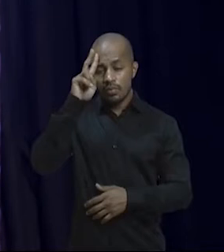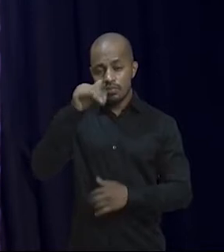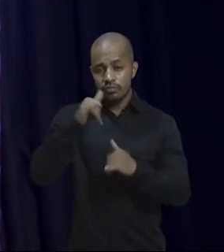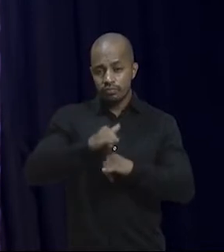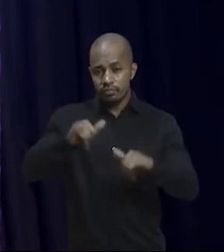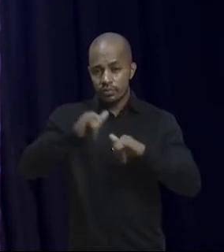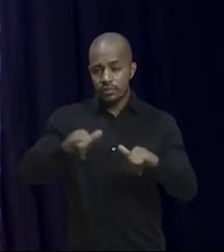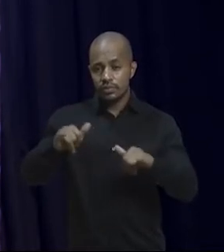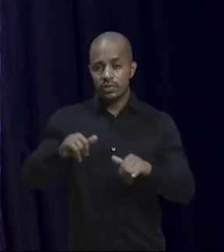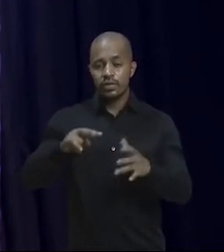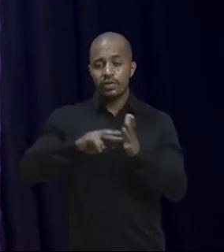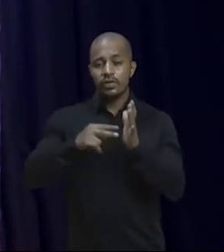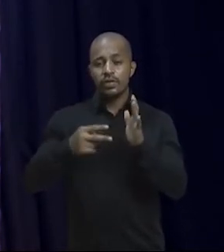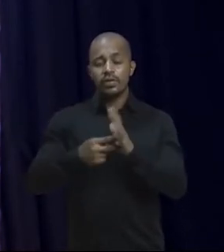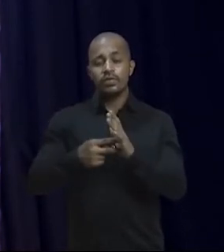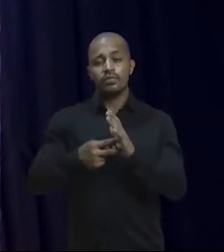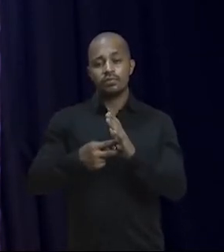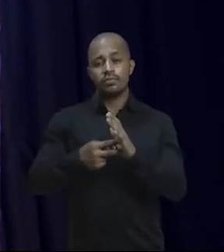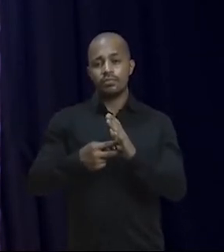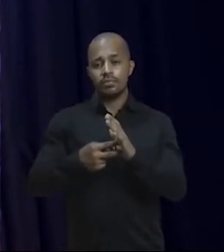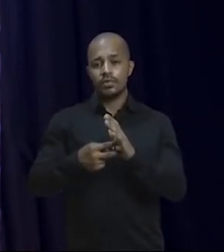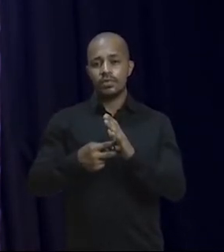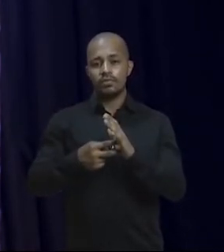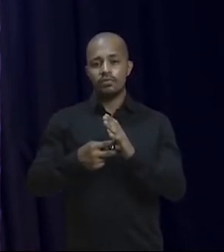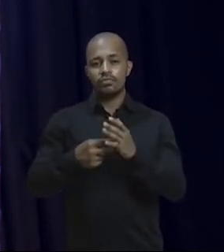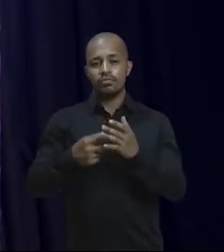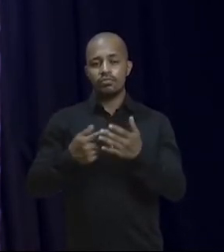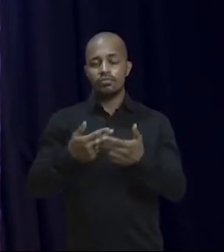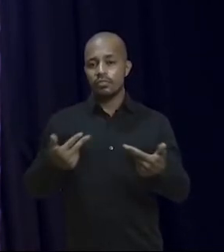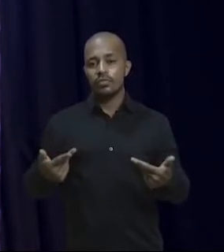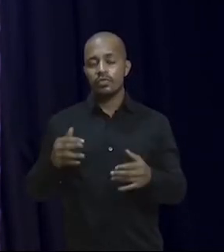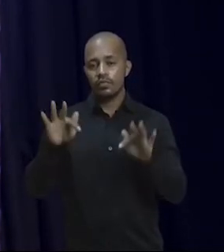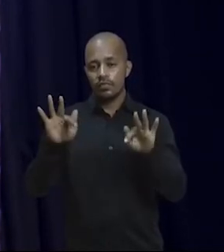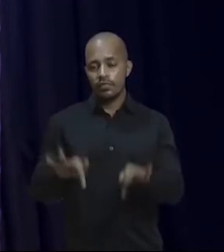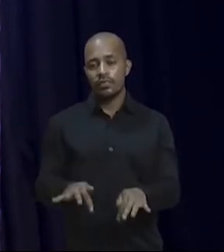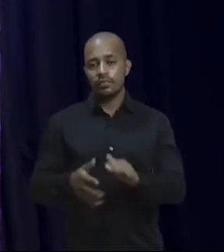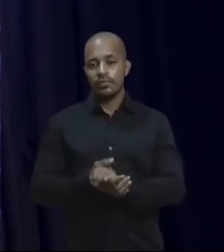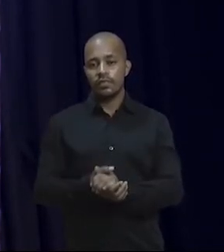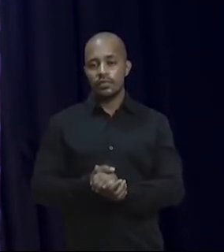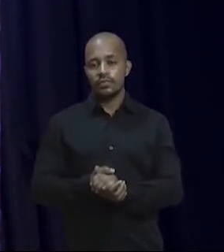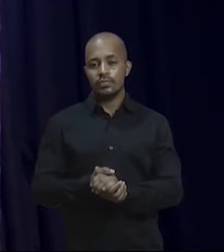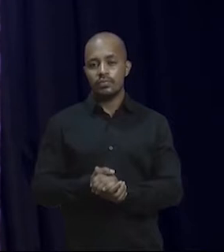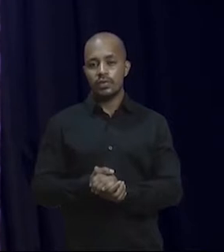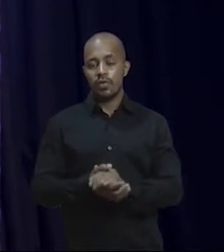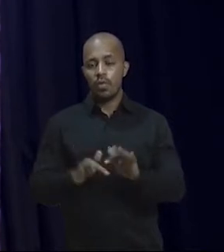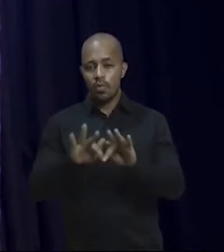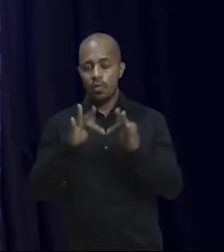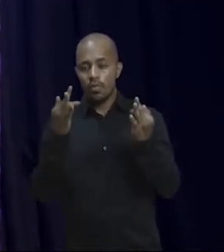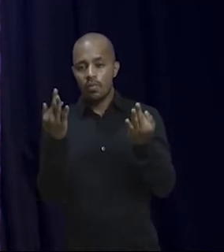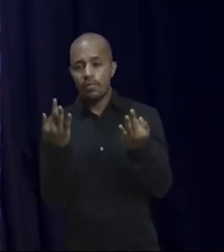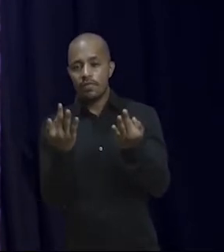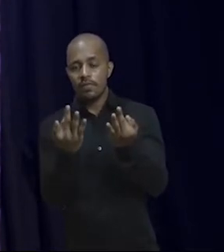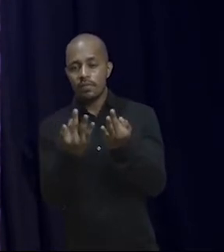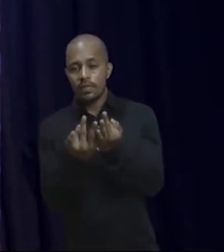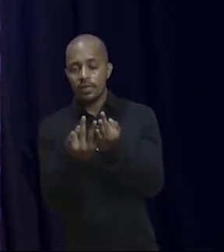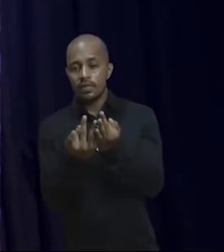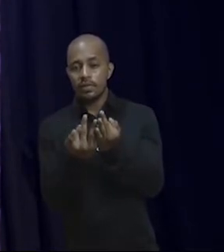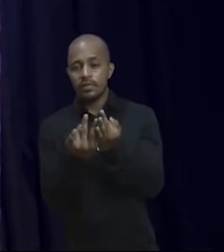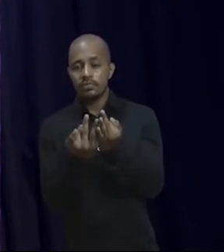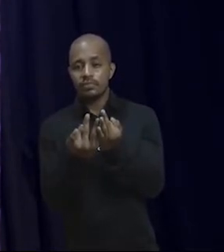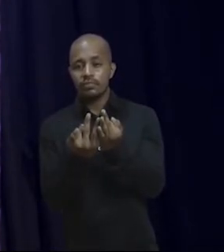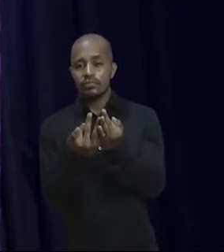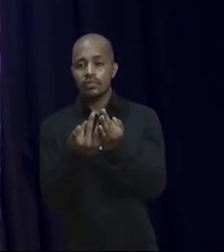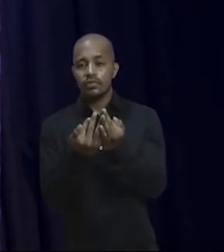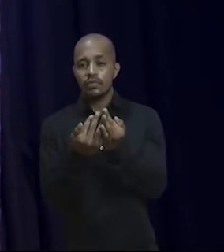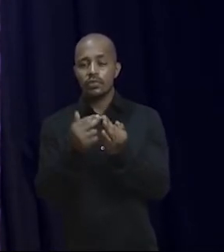talvez signifique alguma coisa ao final. Um dia, uma família de retirantes nordestinos, lá de Quixeramobim,